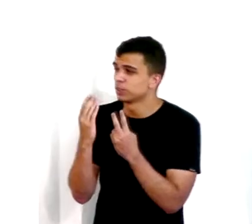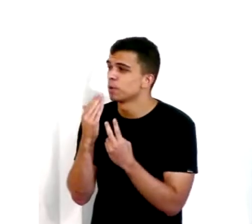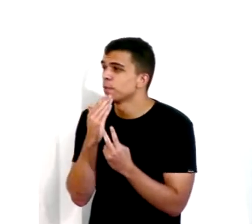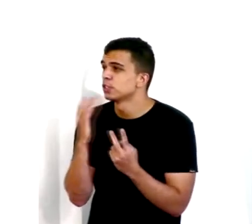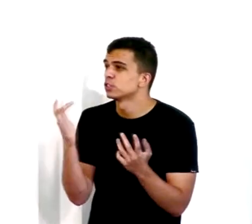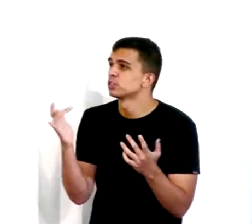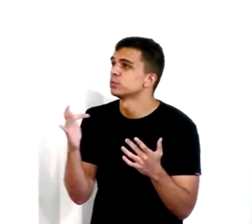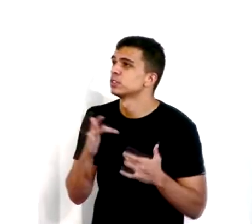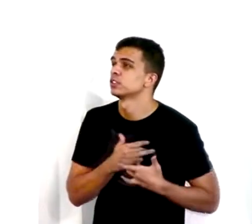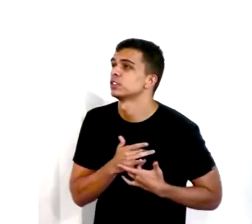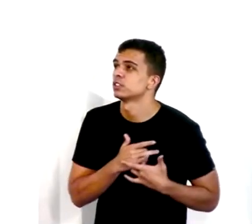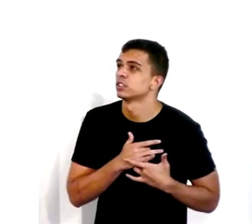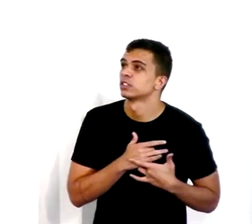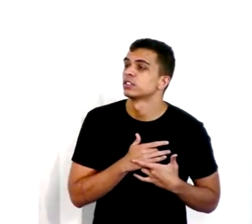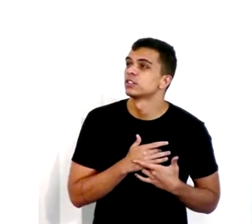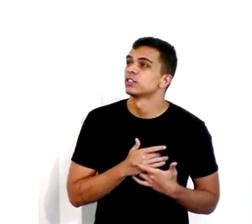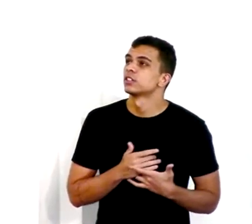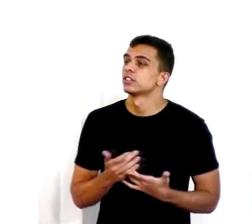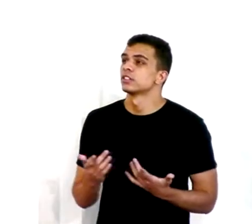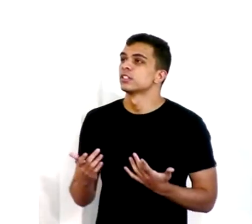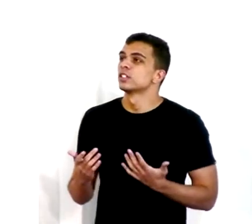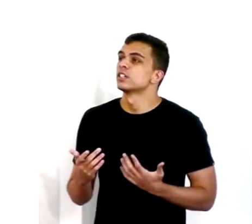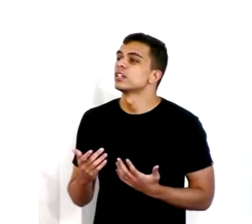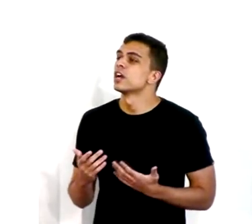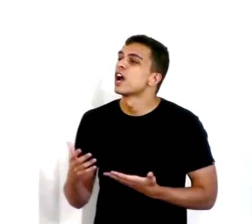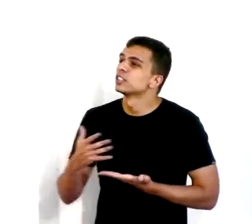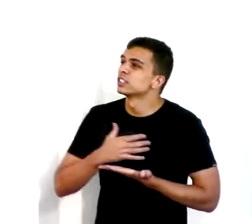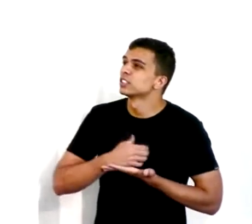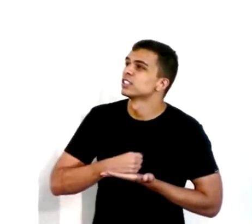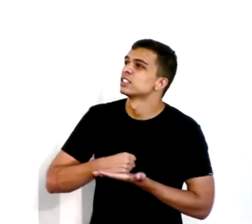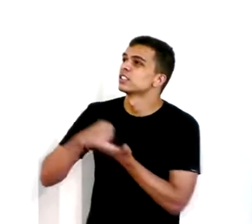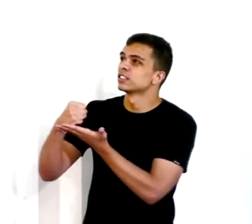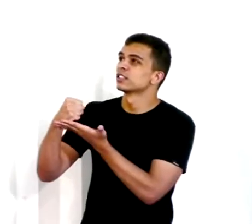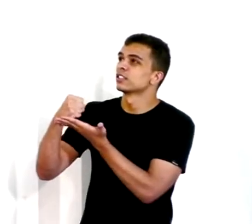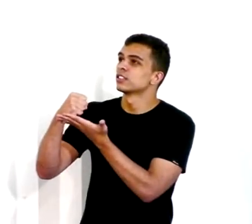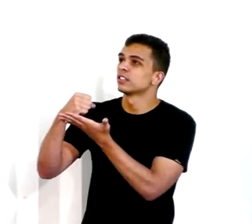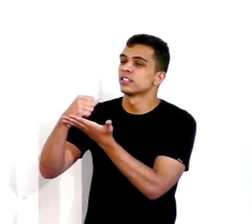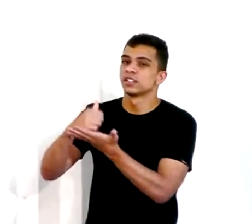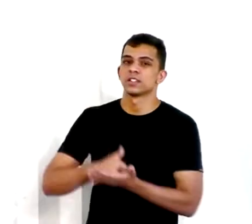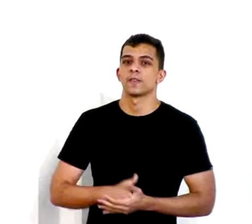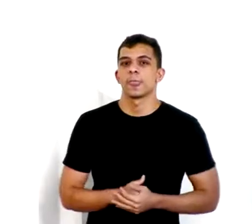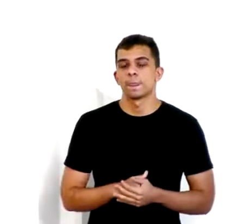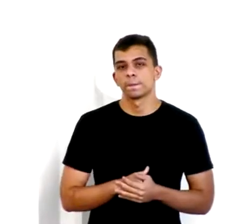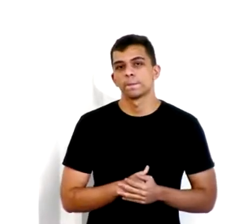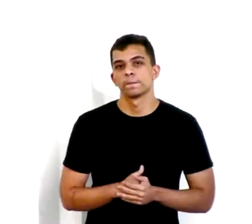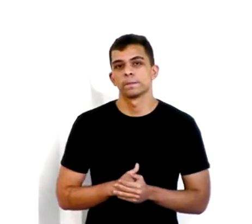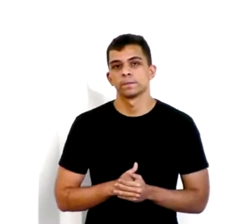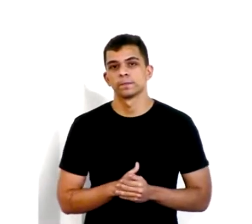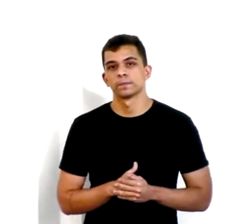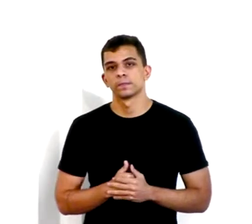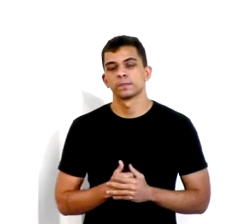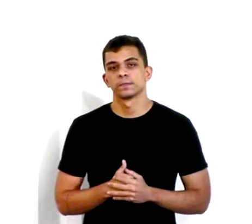buscando: volta-te para mim, Senhor, livra a minha alma.